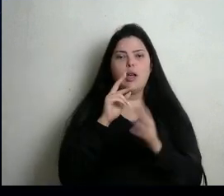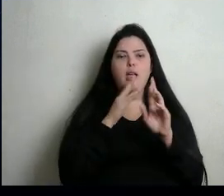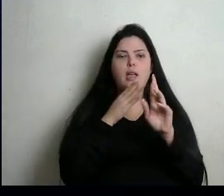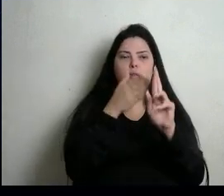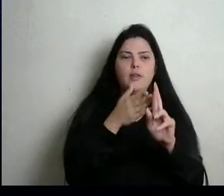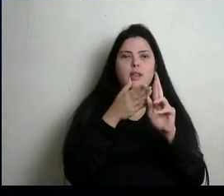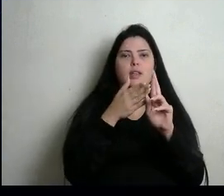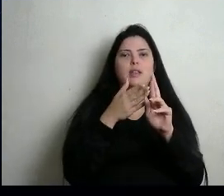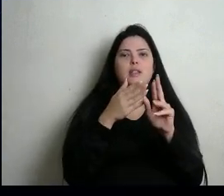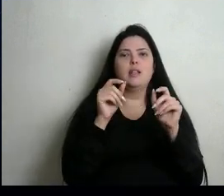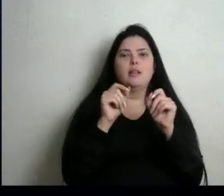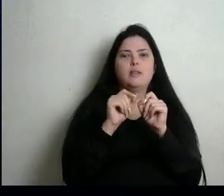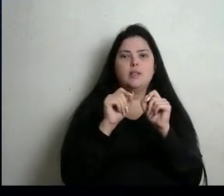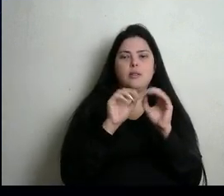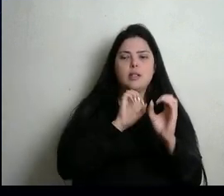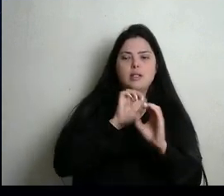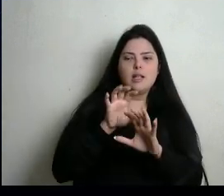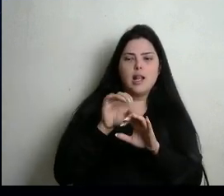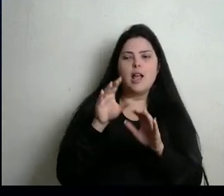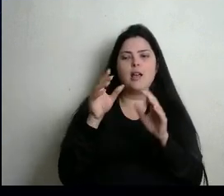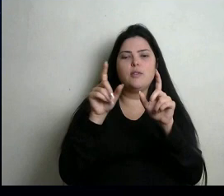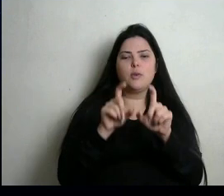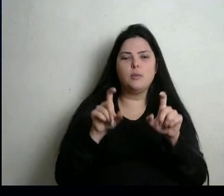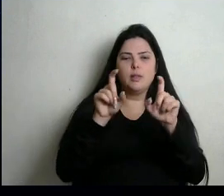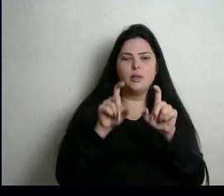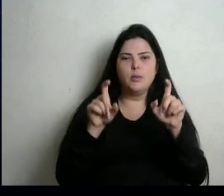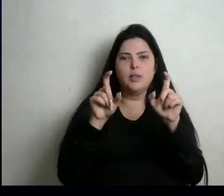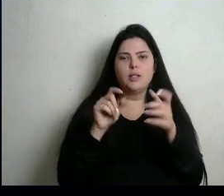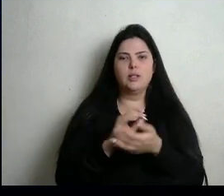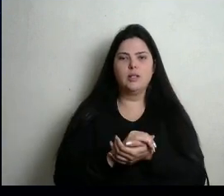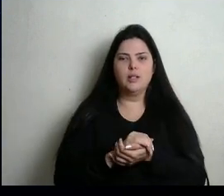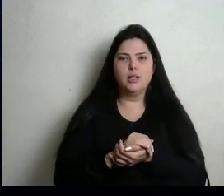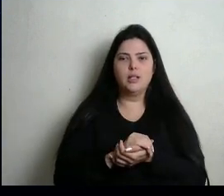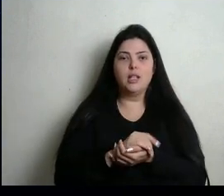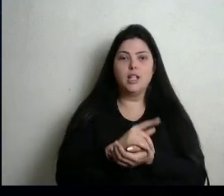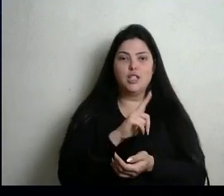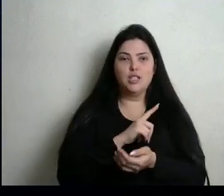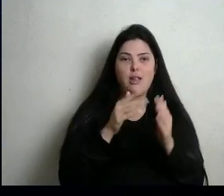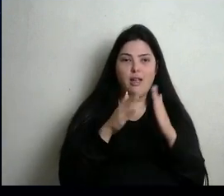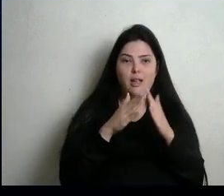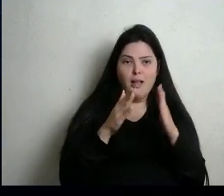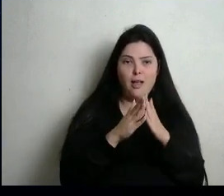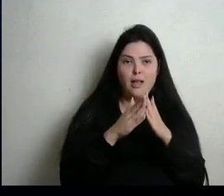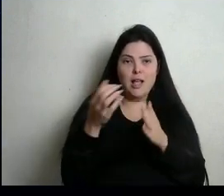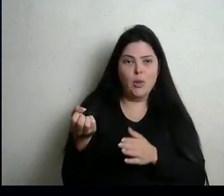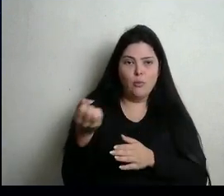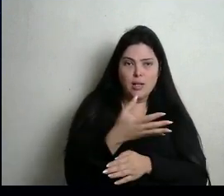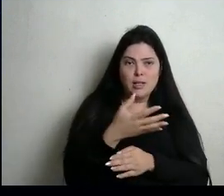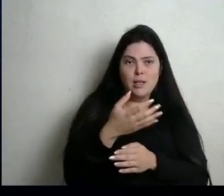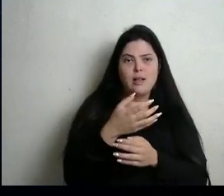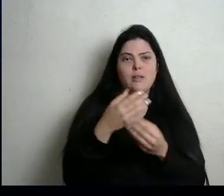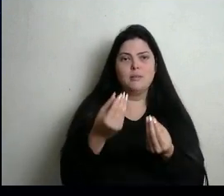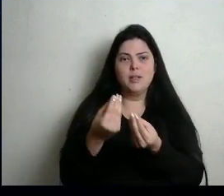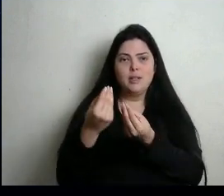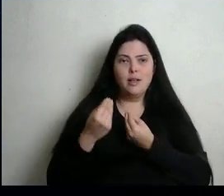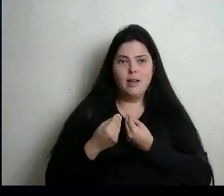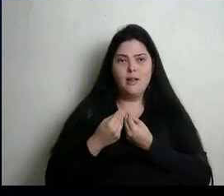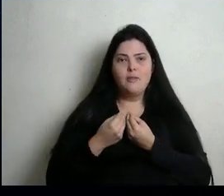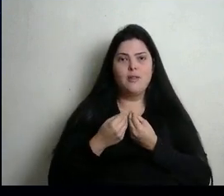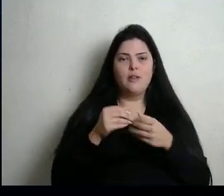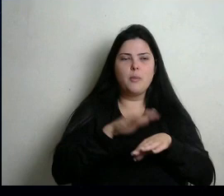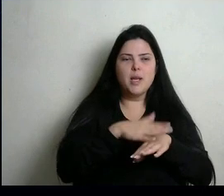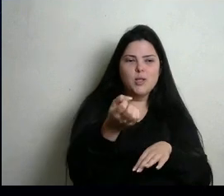acabava passando os computadores que ele tinha e atualizava, né, para mim e ficava com um mais novo.